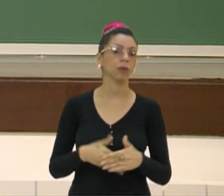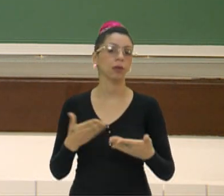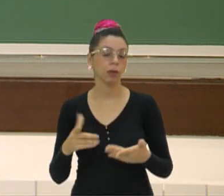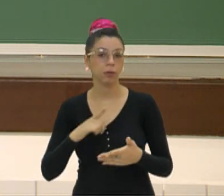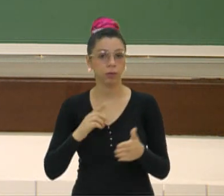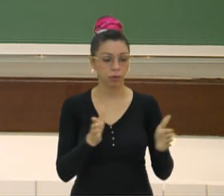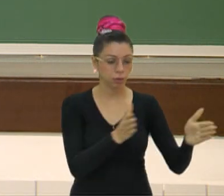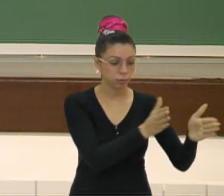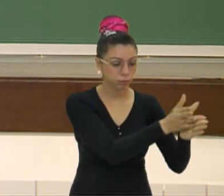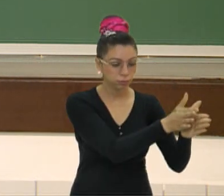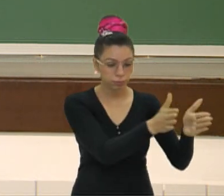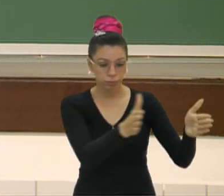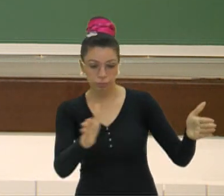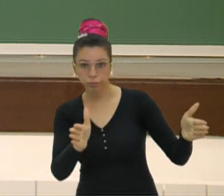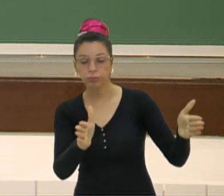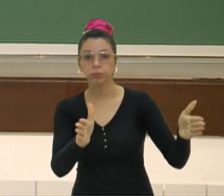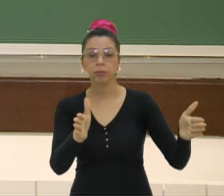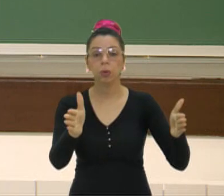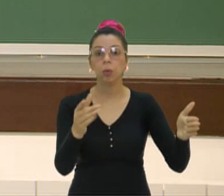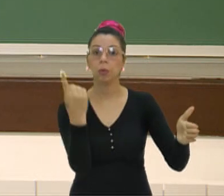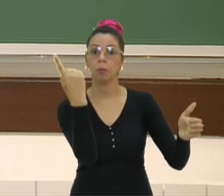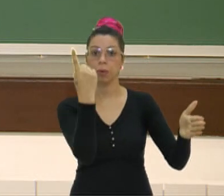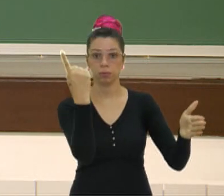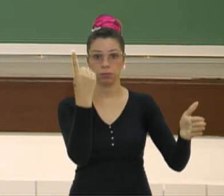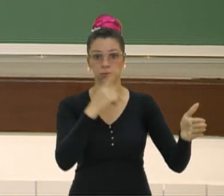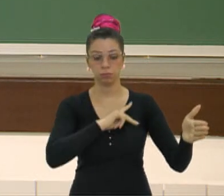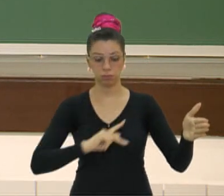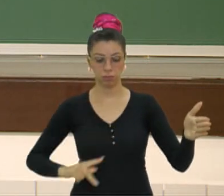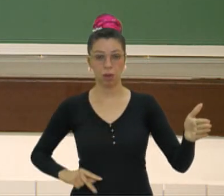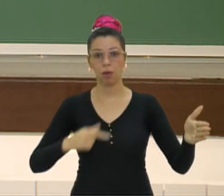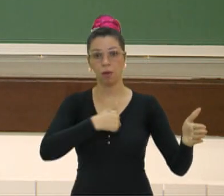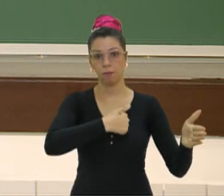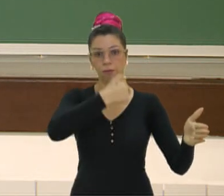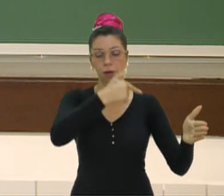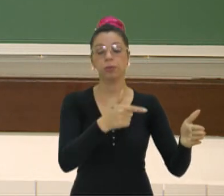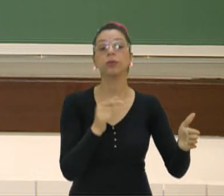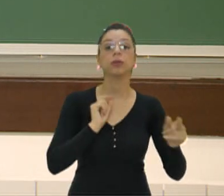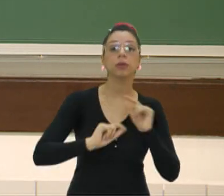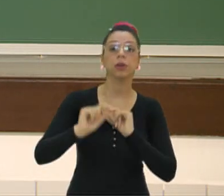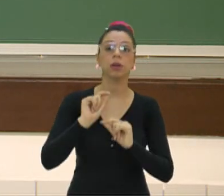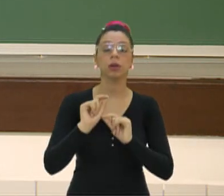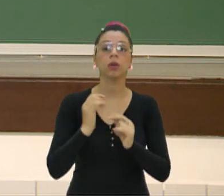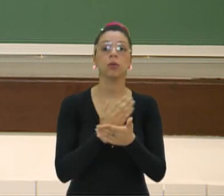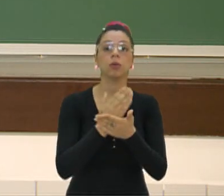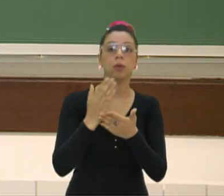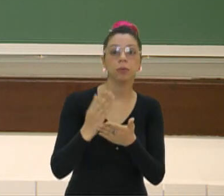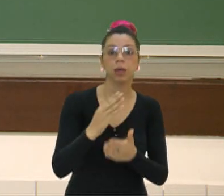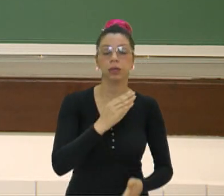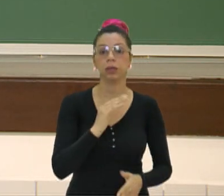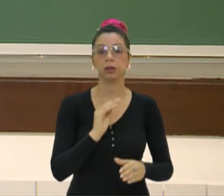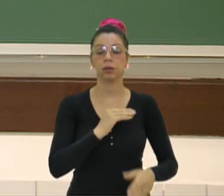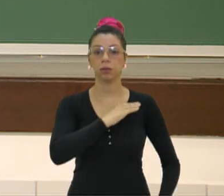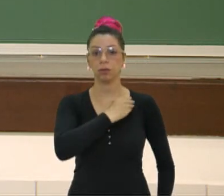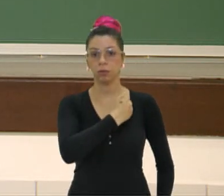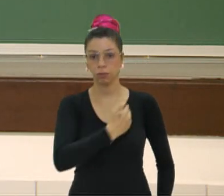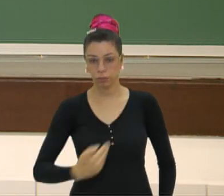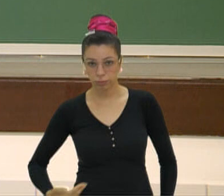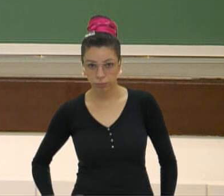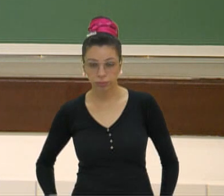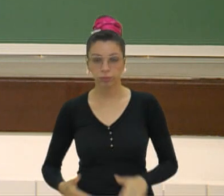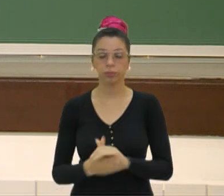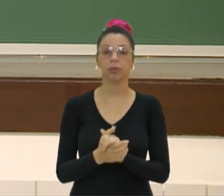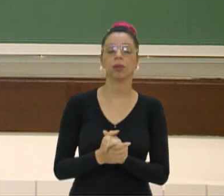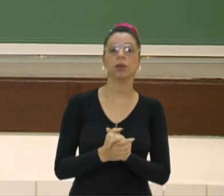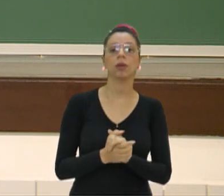um período aí longo de governo de um único presidente, o Vargas, que começa a governar através de um golpe que chamamos de Revolução de 30, onde ele depõe